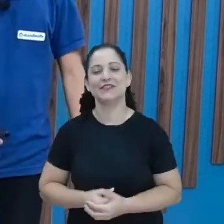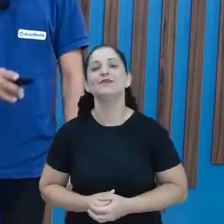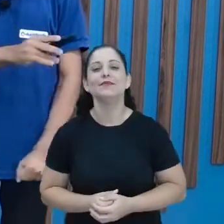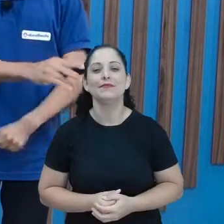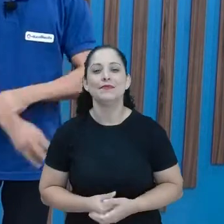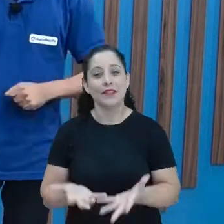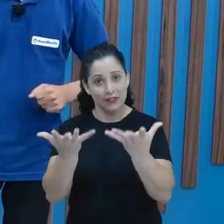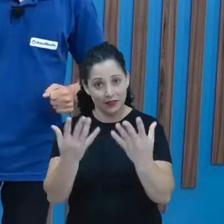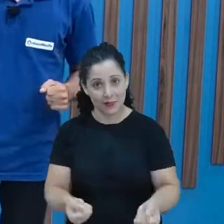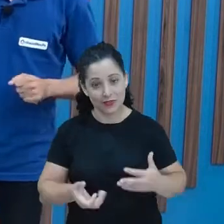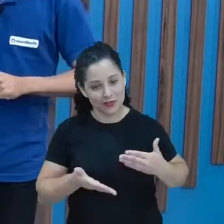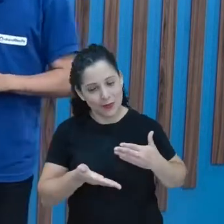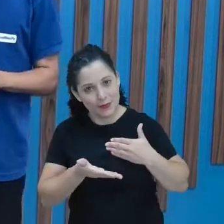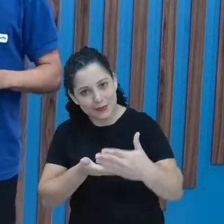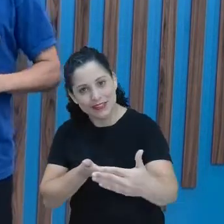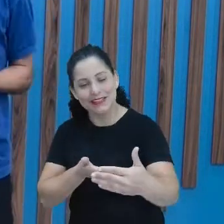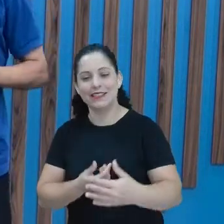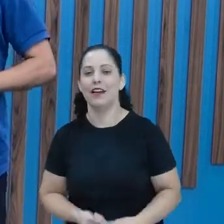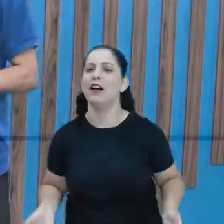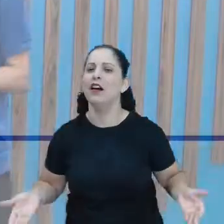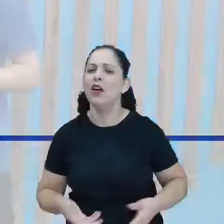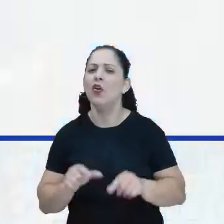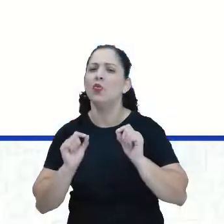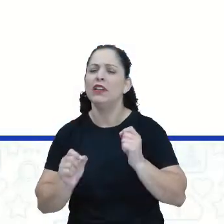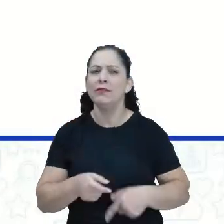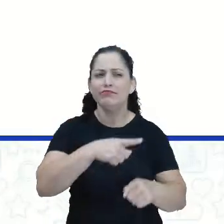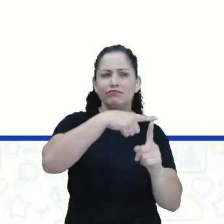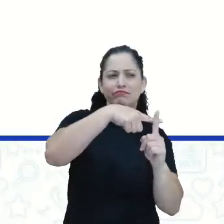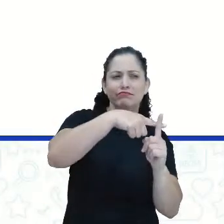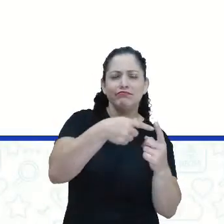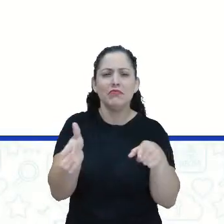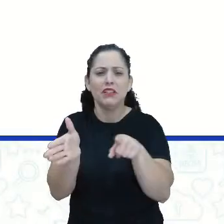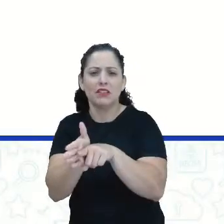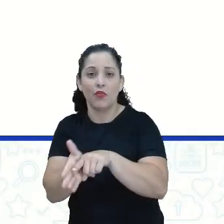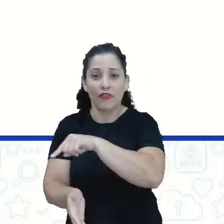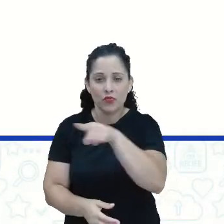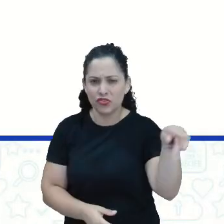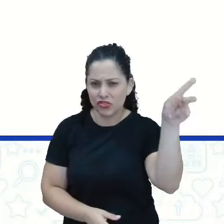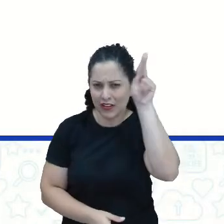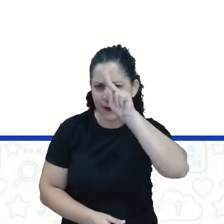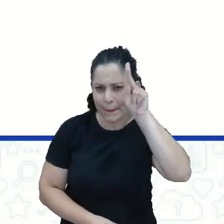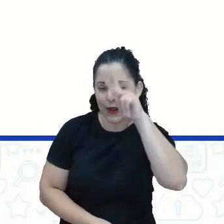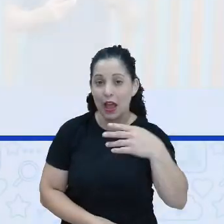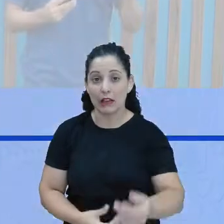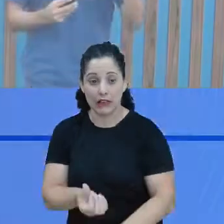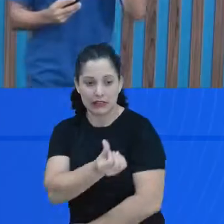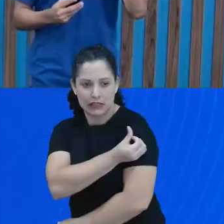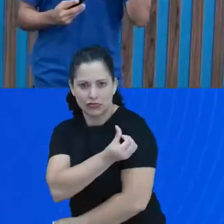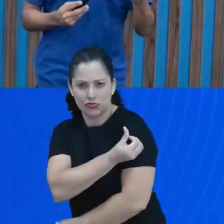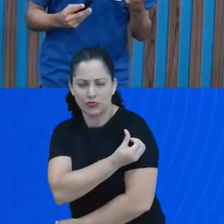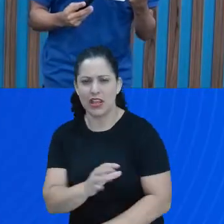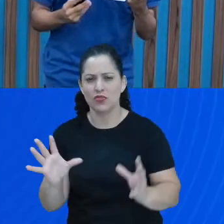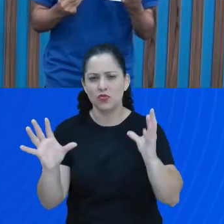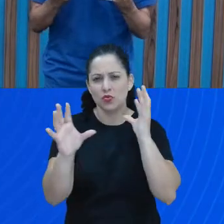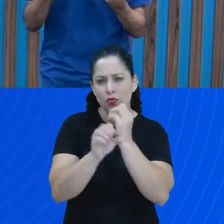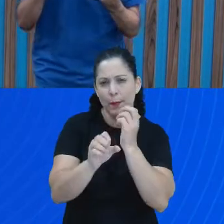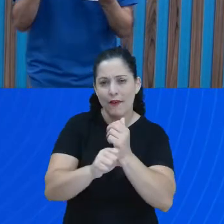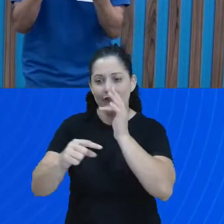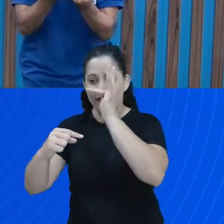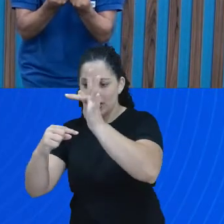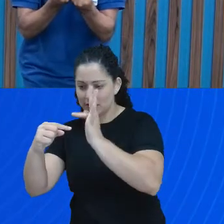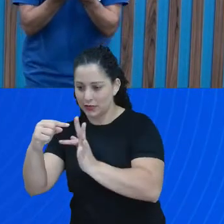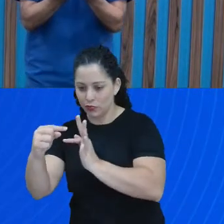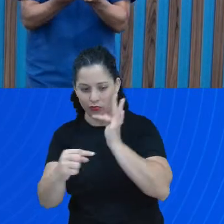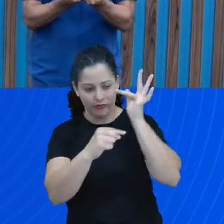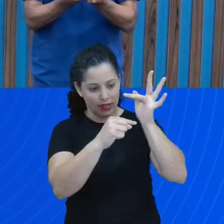E vamos embora, galerinha. Adição e subtração. Você lembra lá do sexto ano? Quando você somava uma fração com outra